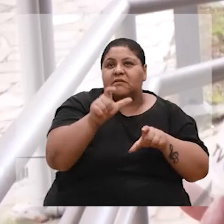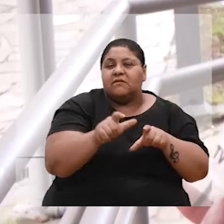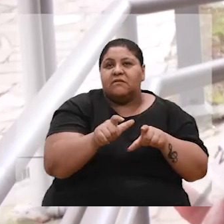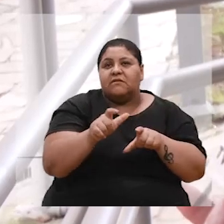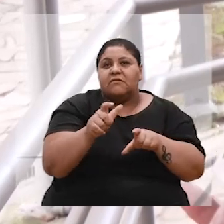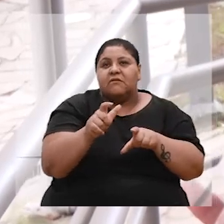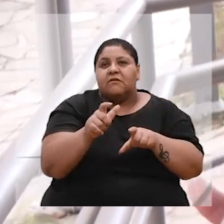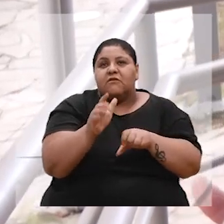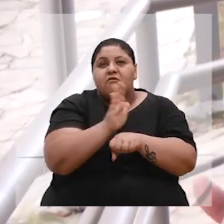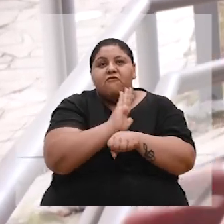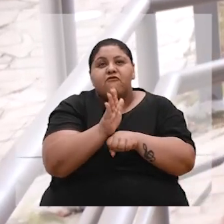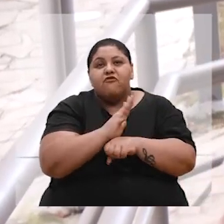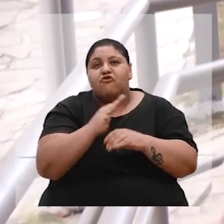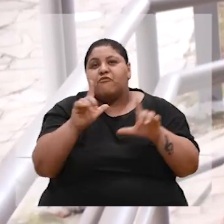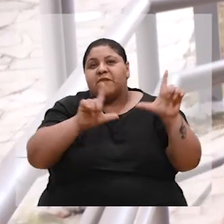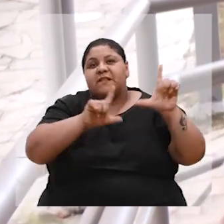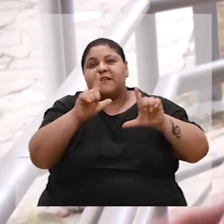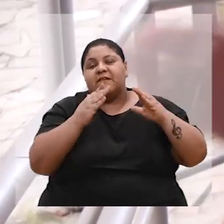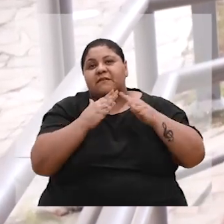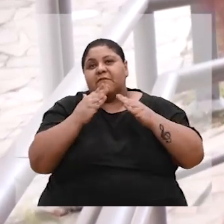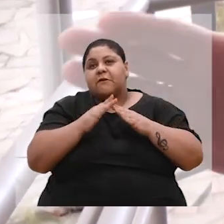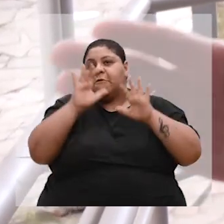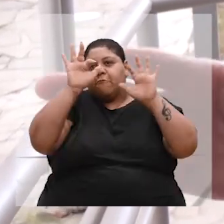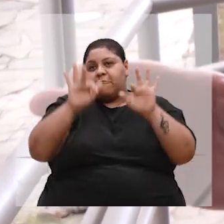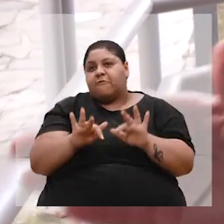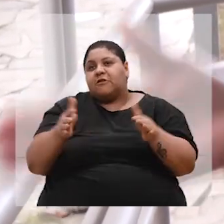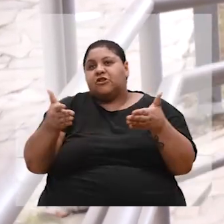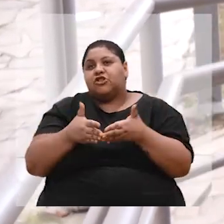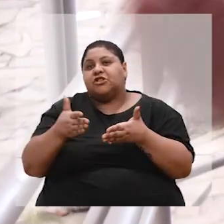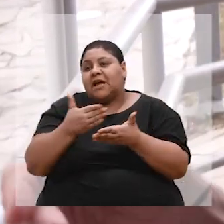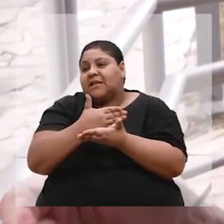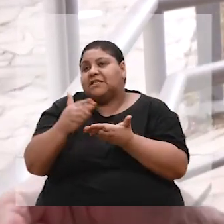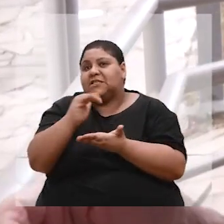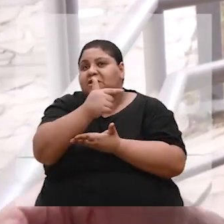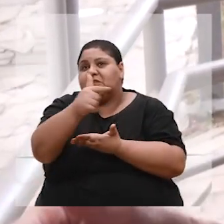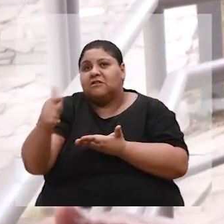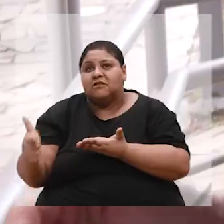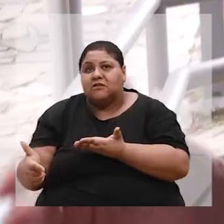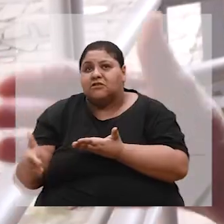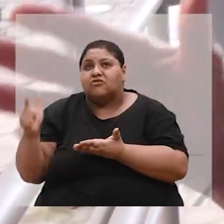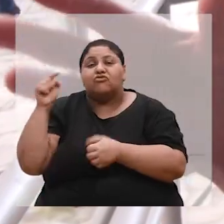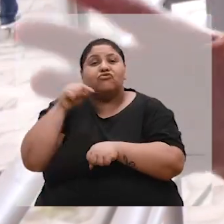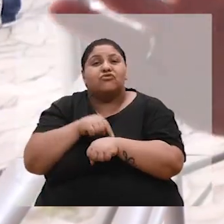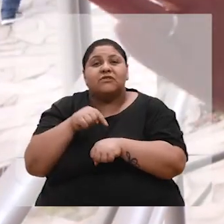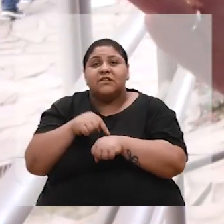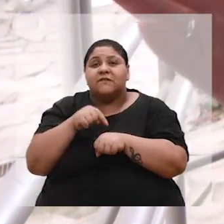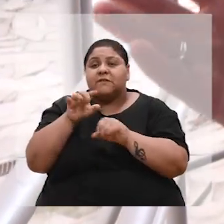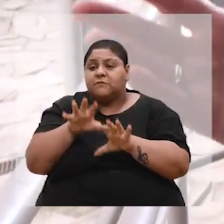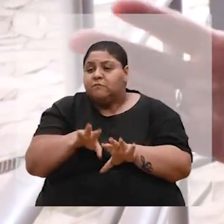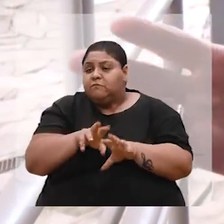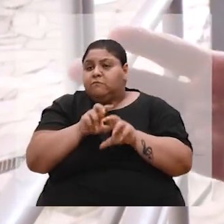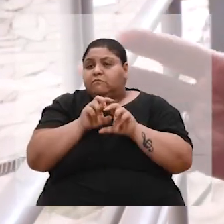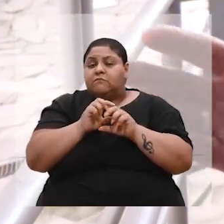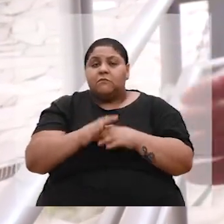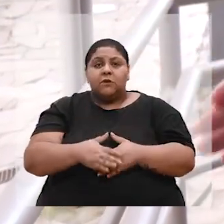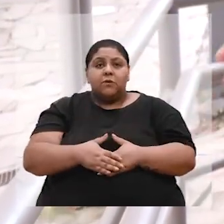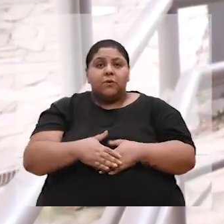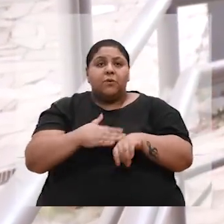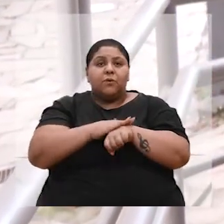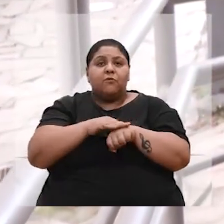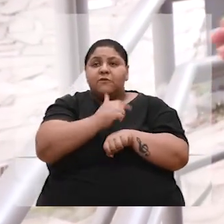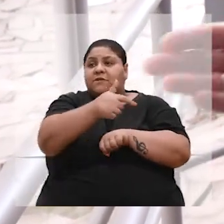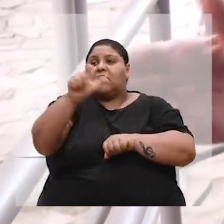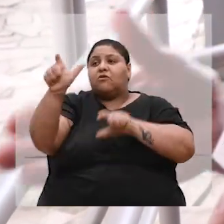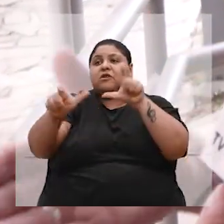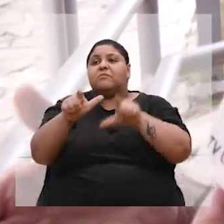veem filme hoje na TV, de casa. Acabou o filme? Já vem outro. Você não teve tempo nem de respirar e conversar